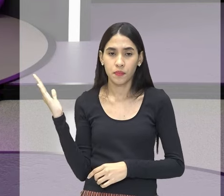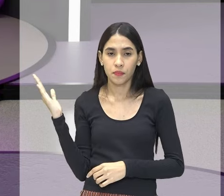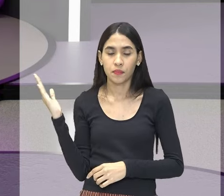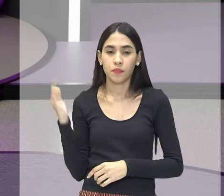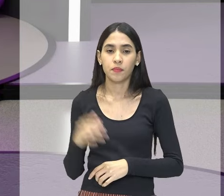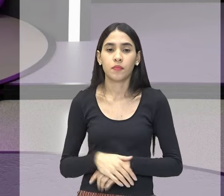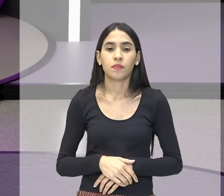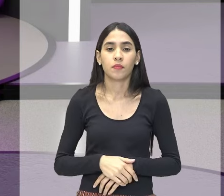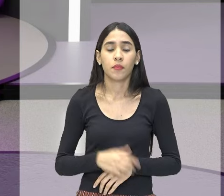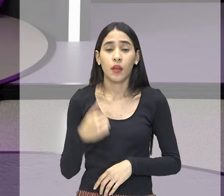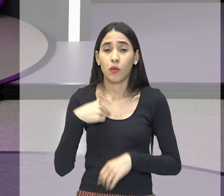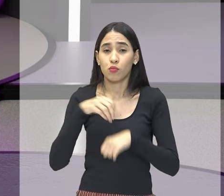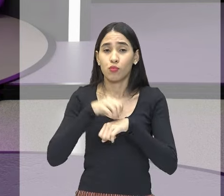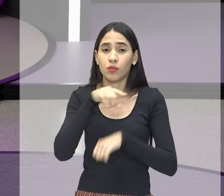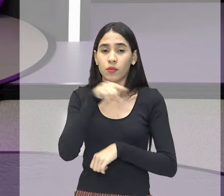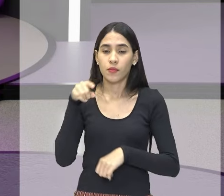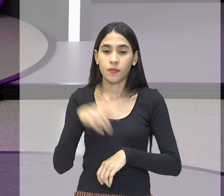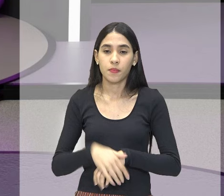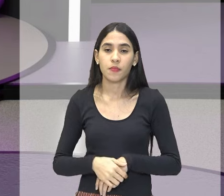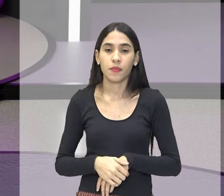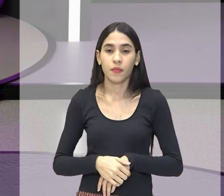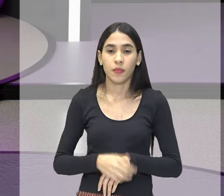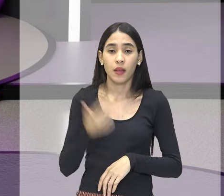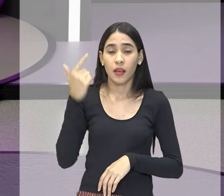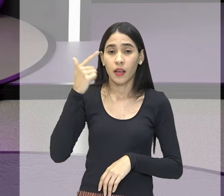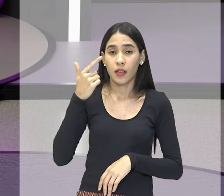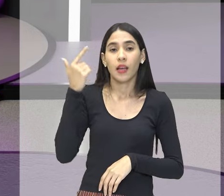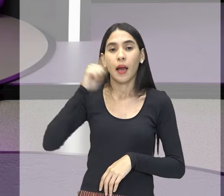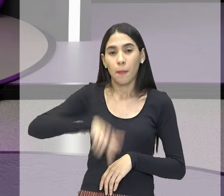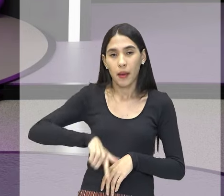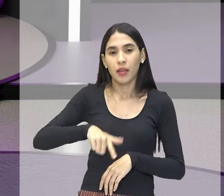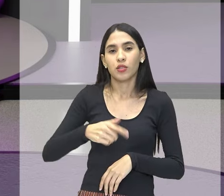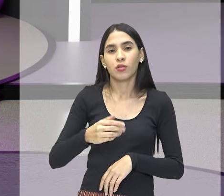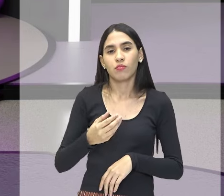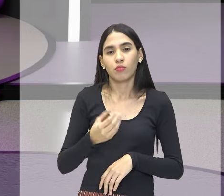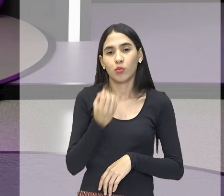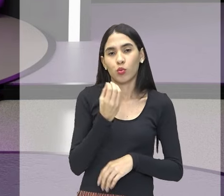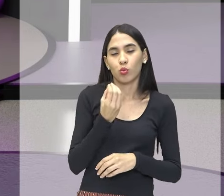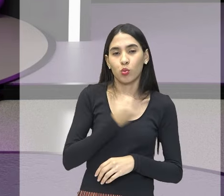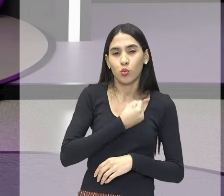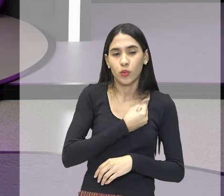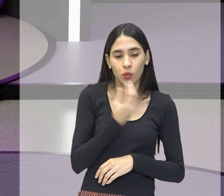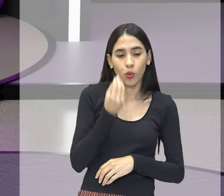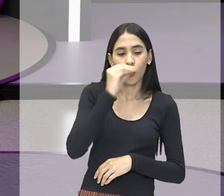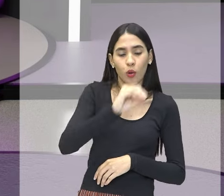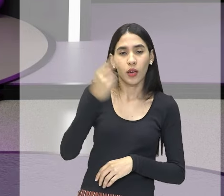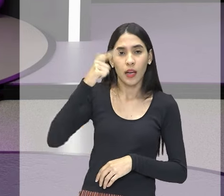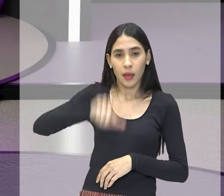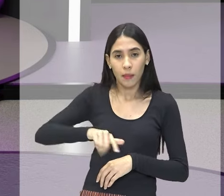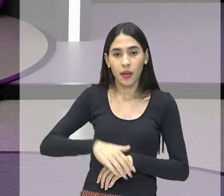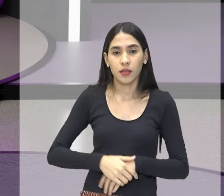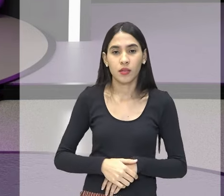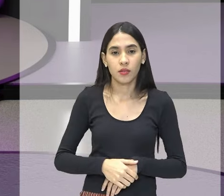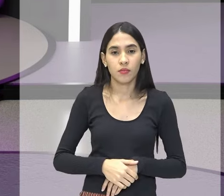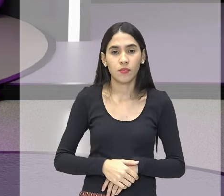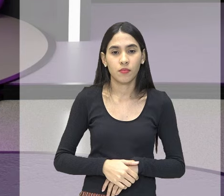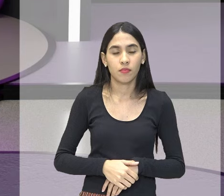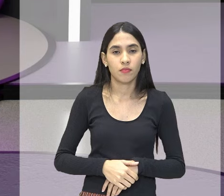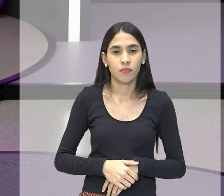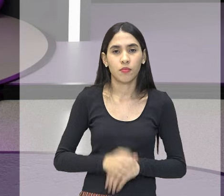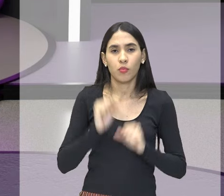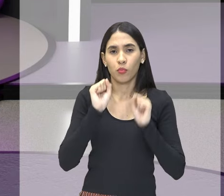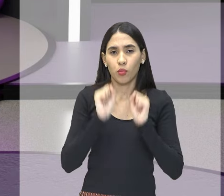monômios assim, eu vou lhe dar uma dica. Repita logo lá na parte que vai ser o resultado, todas as variáveis que aparecem. Repita